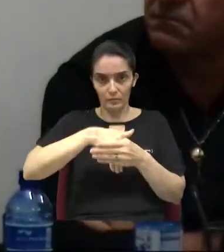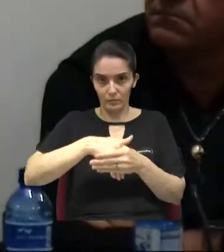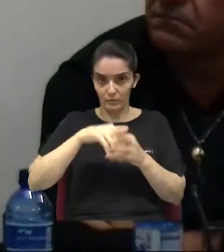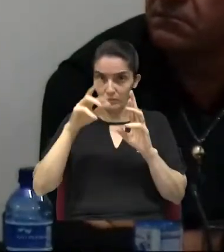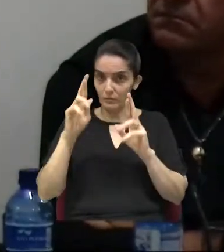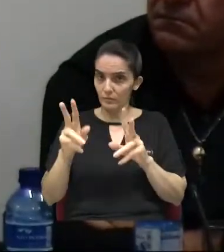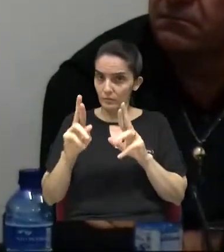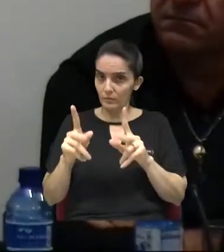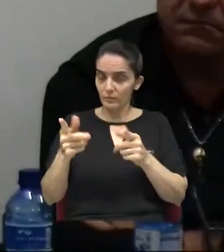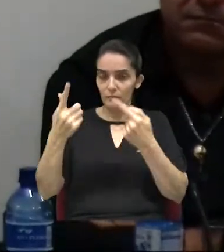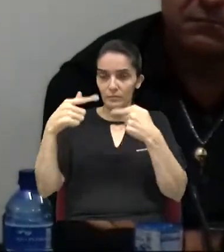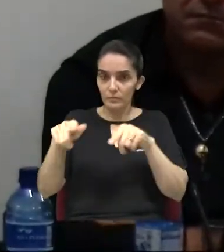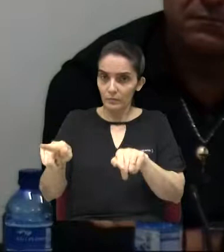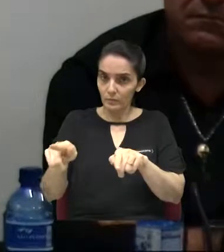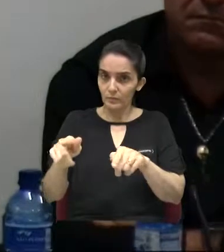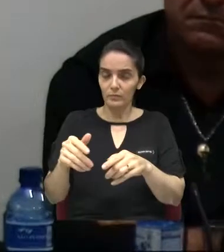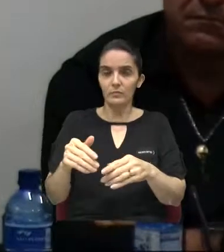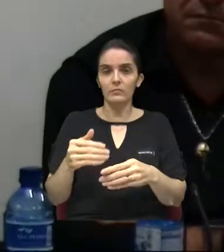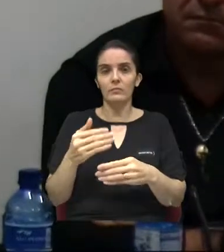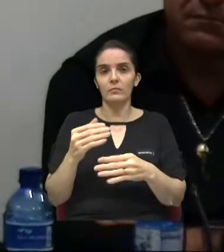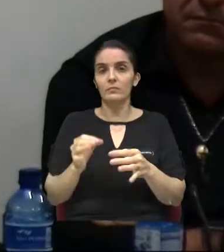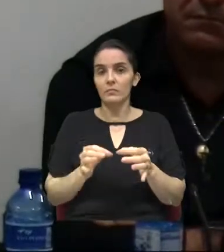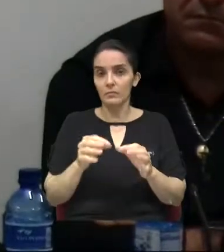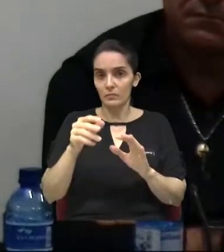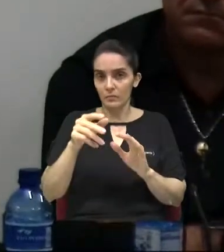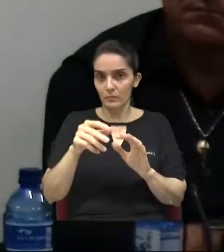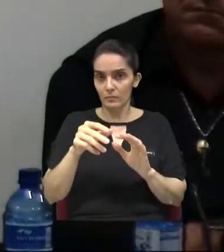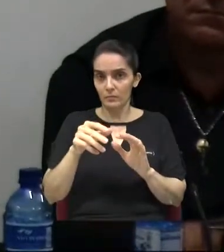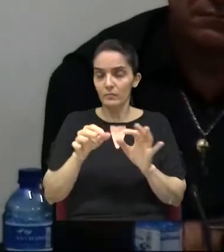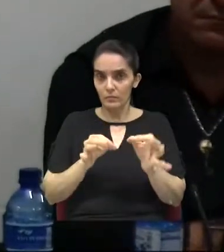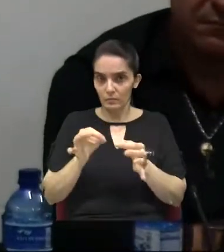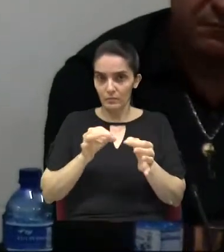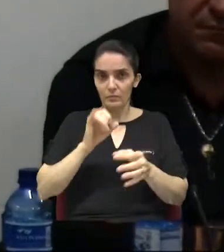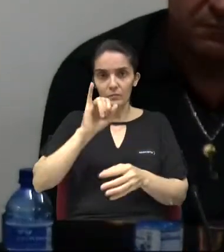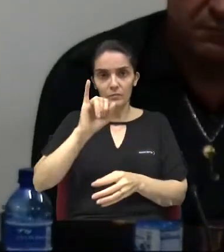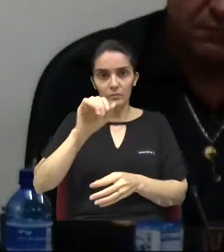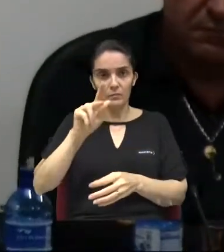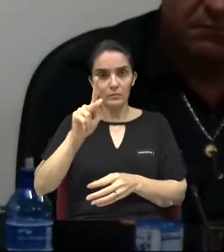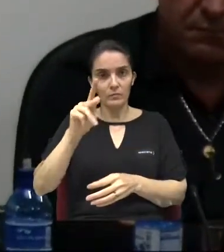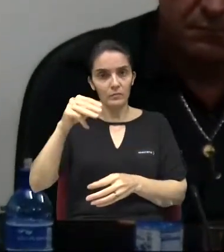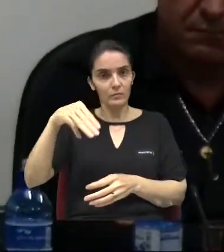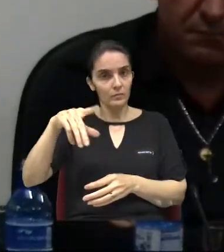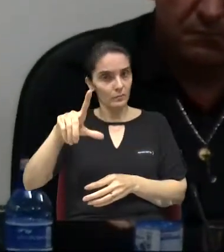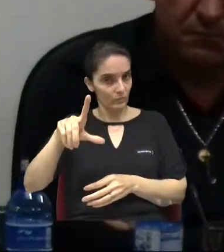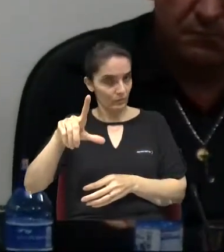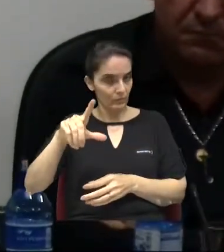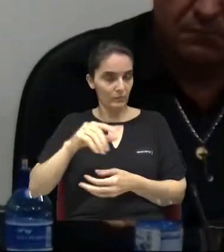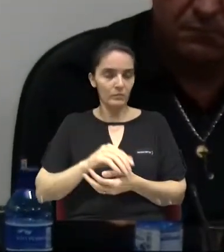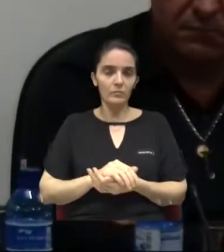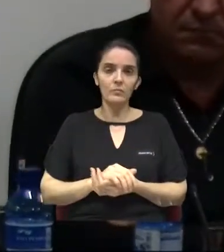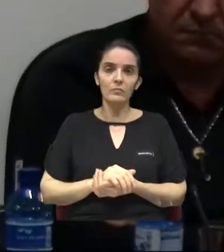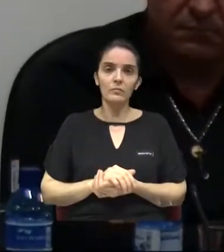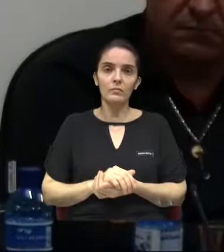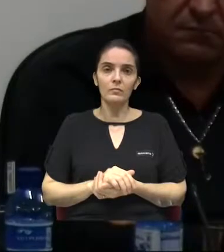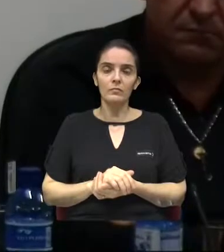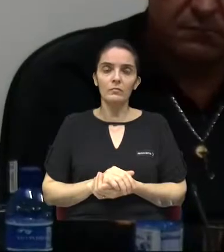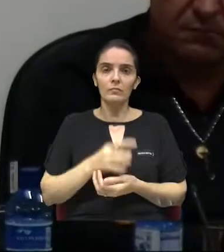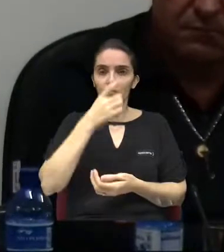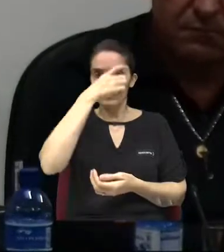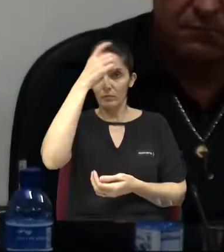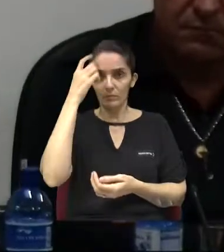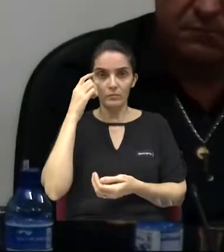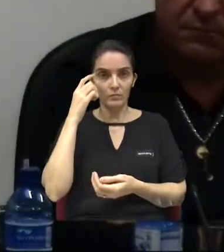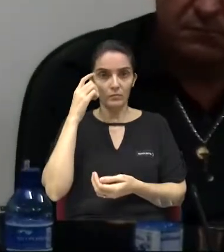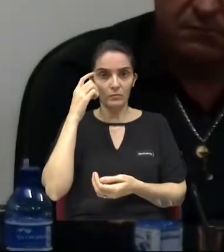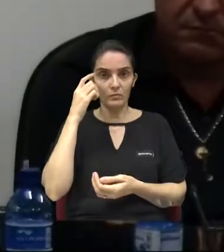votado contra um projeto do IPML, eu acredito que essa casa, acredito